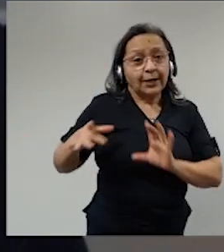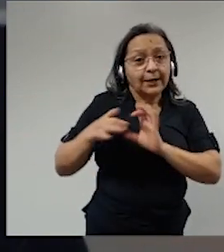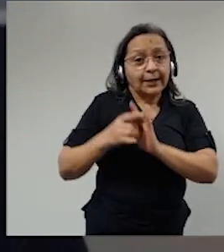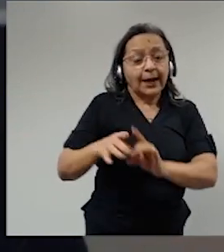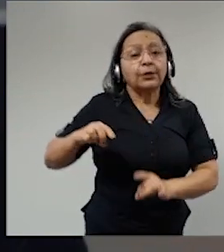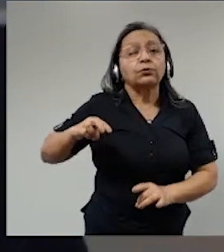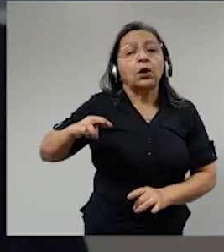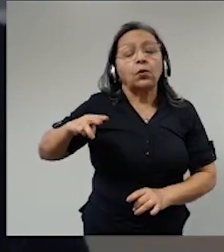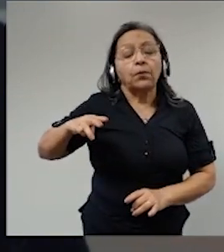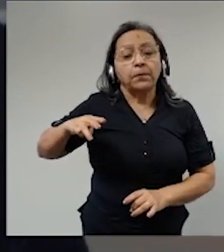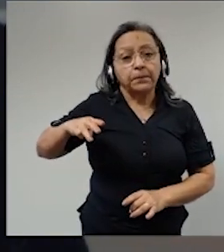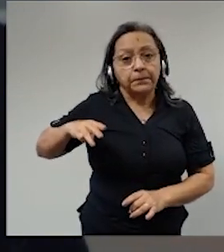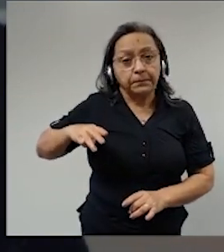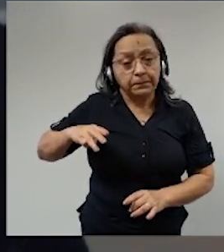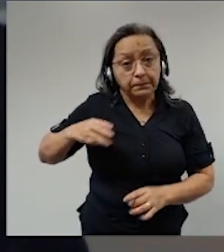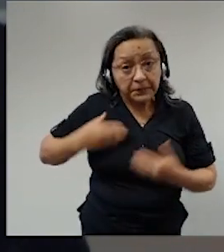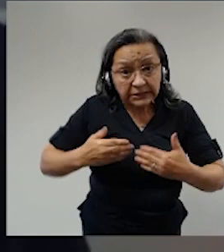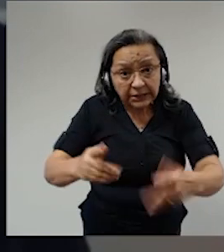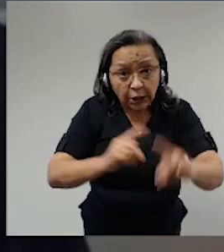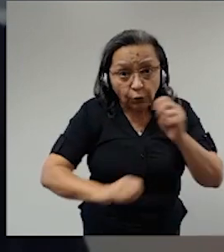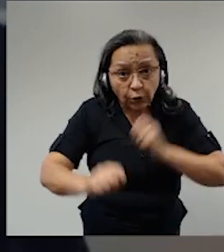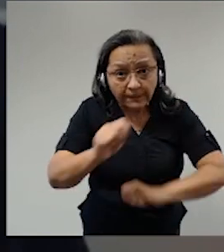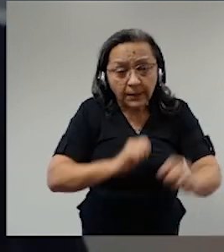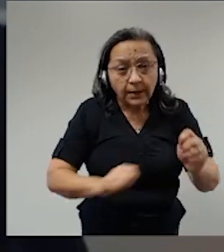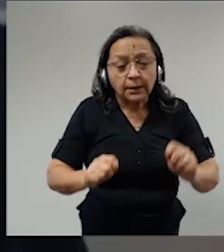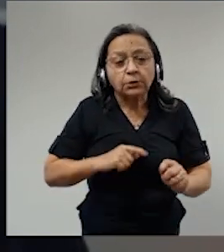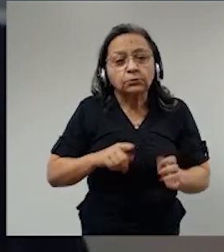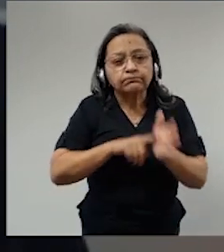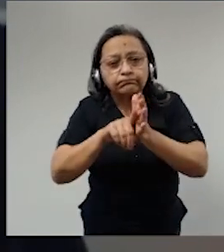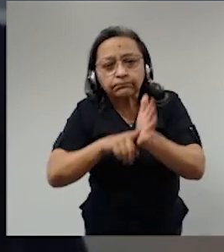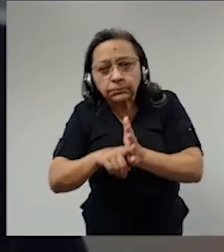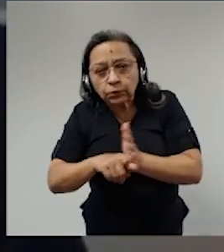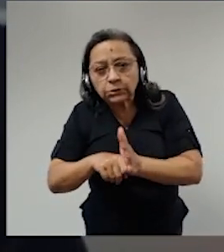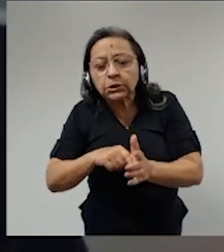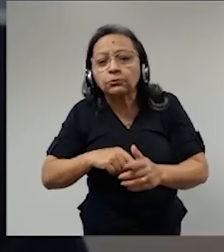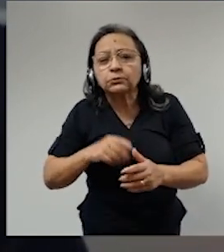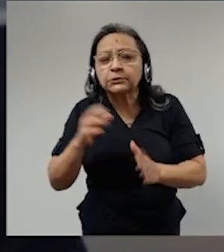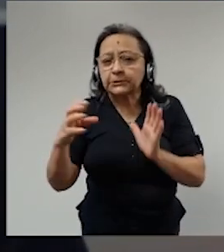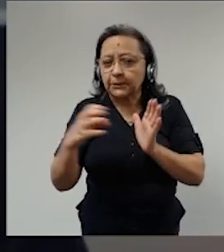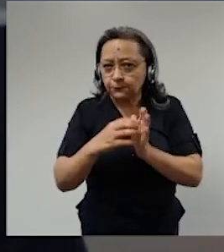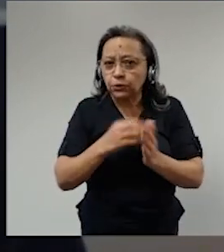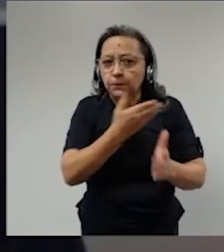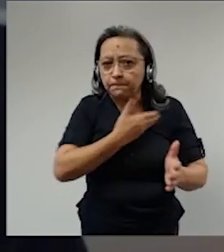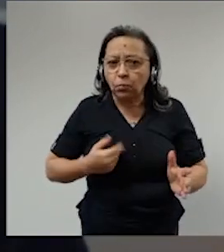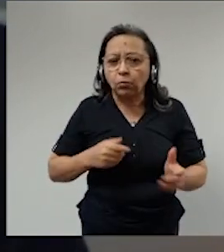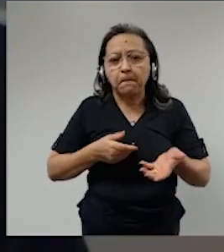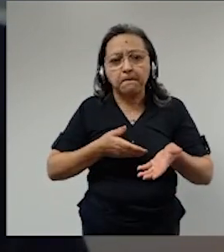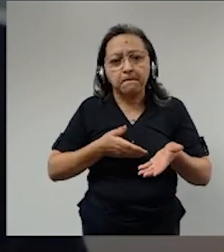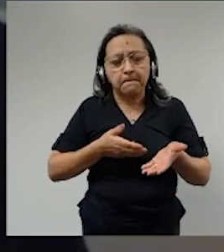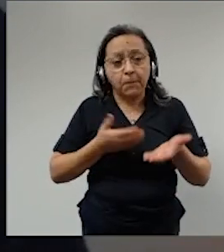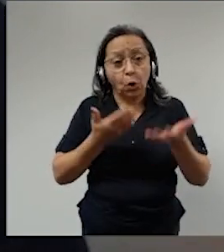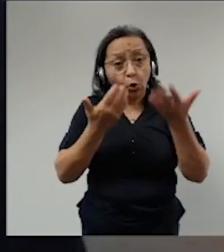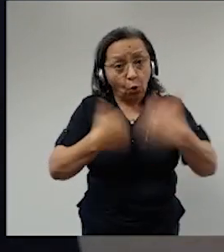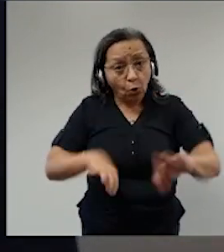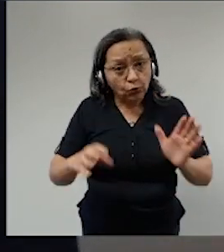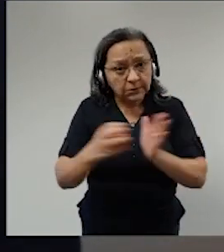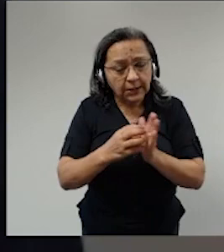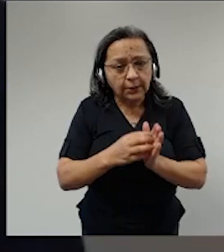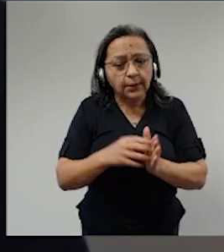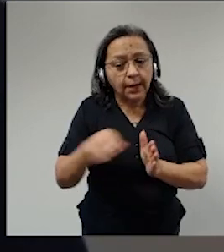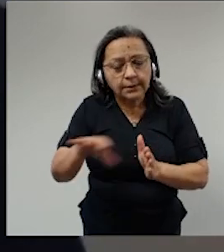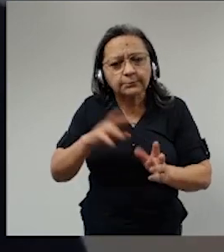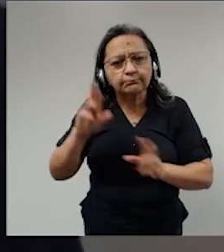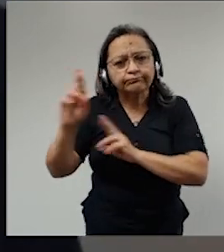da Economia. Os examinadores do NPI são servidores públicos concursados que avaliam